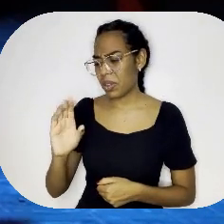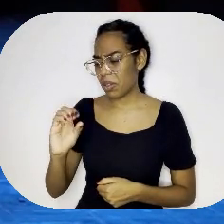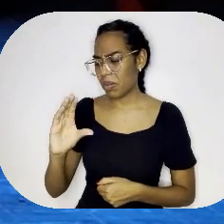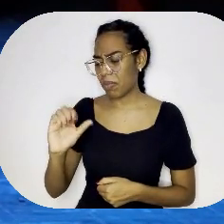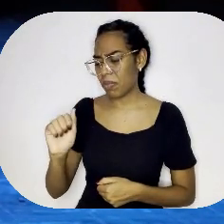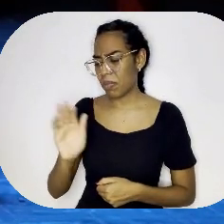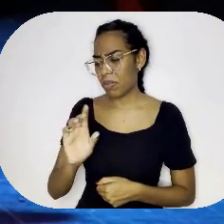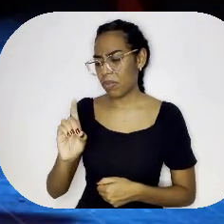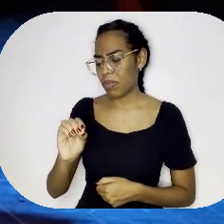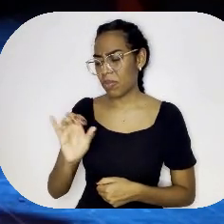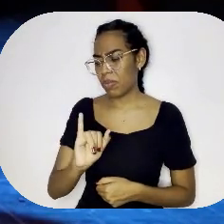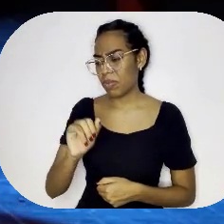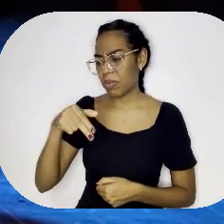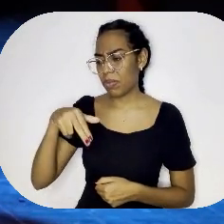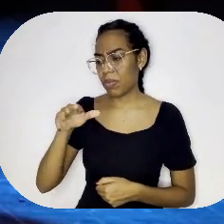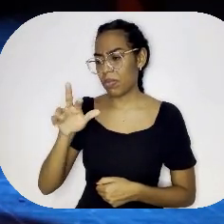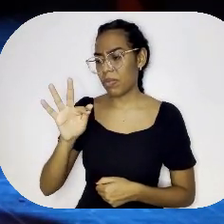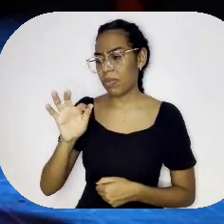O que é que tem demais nesse poema do...